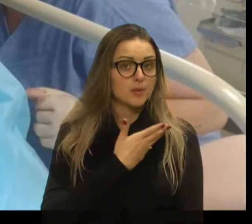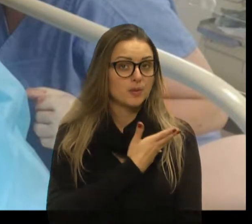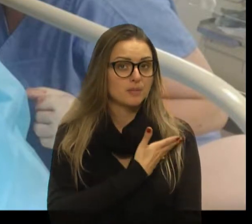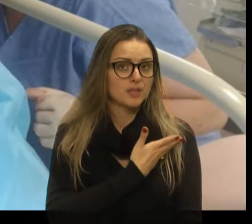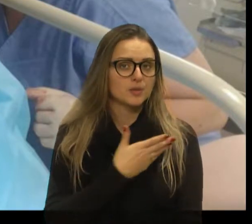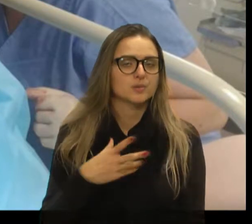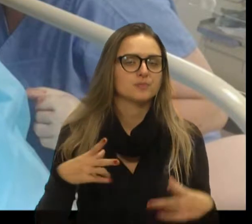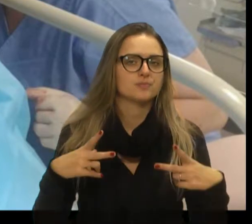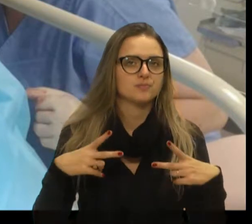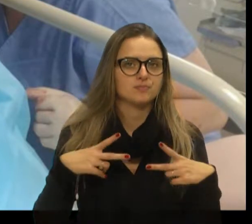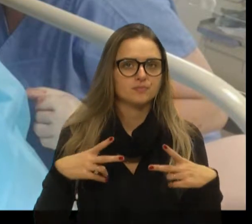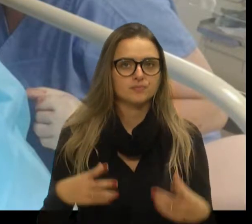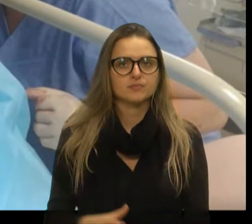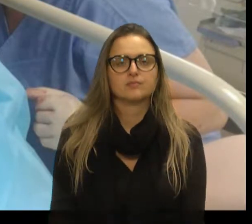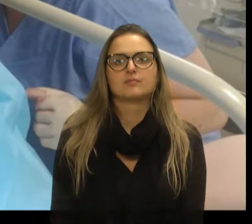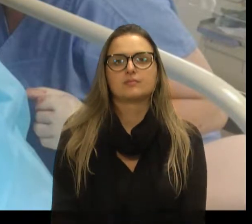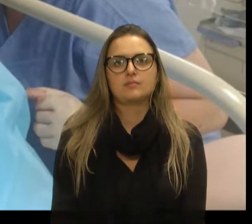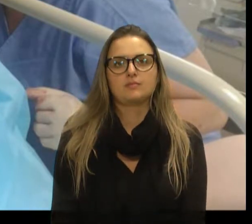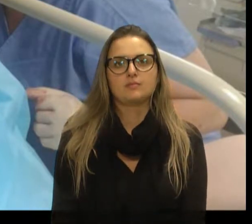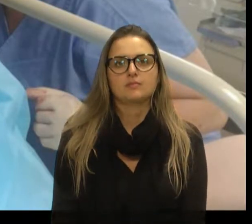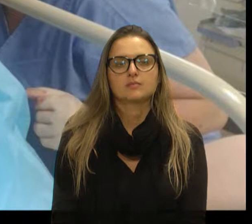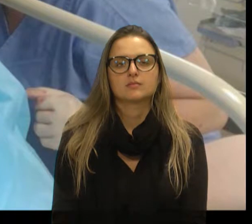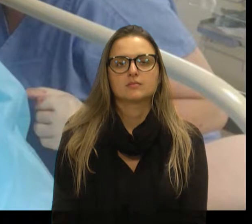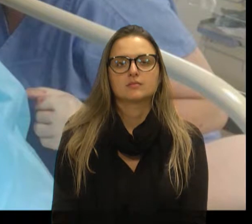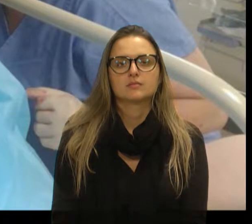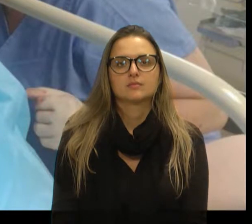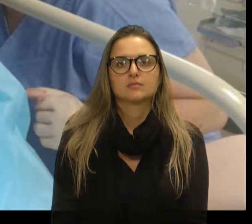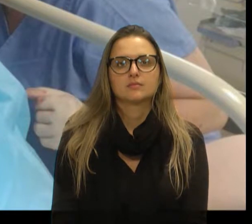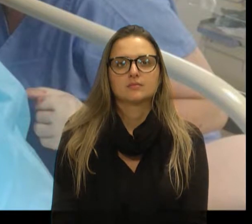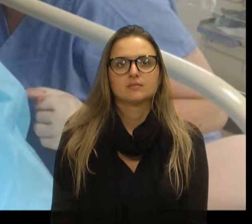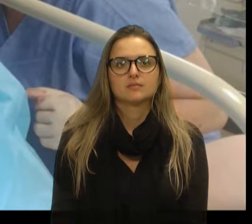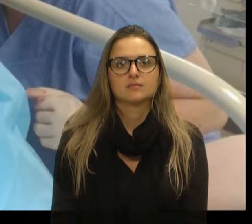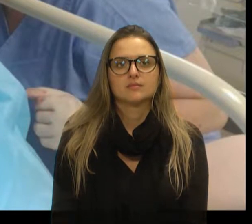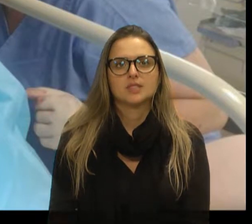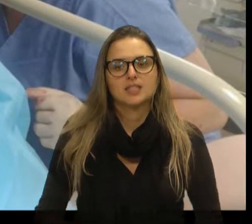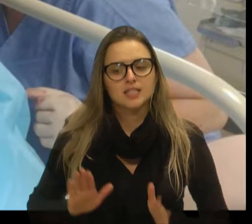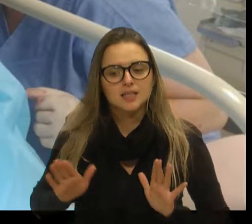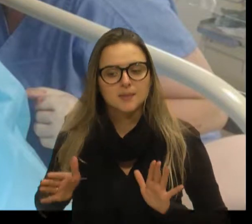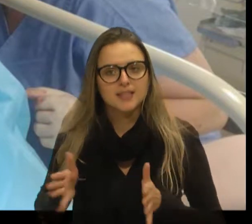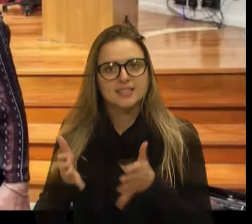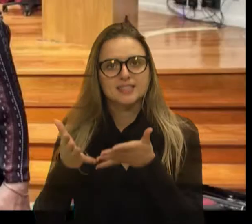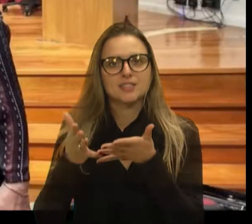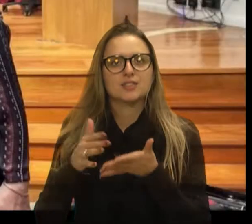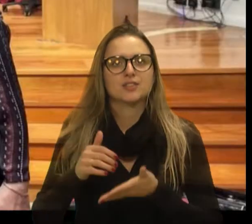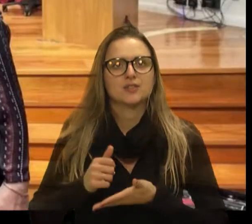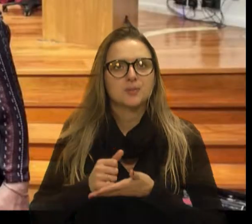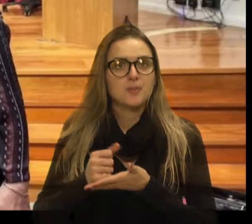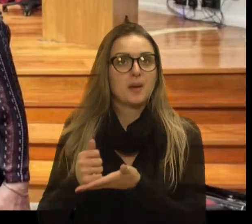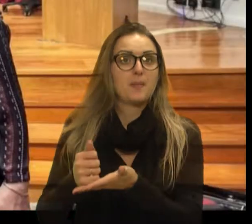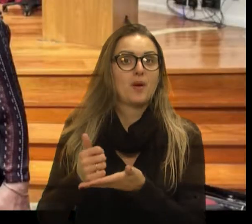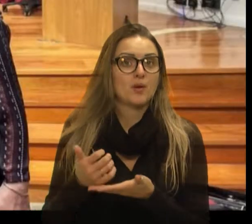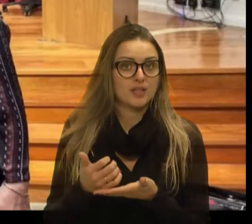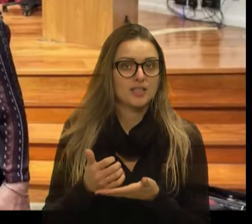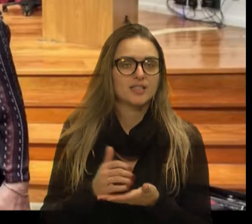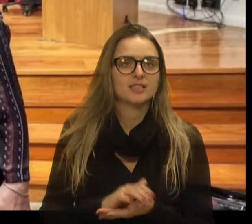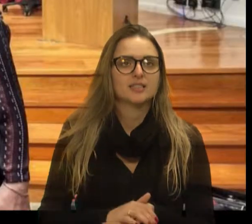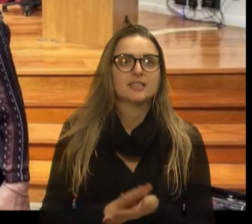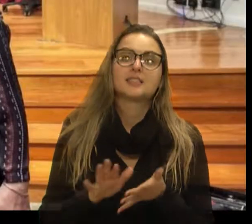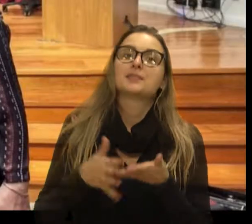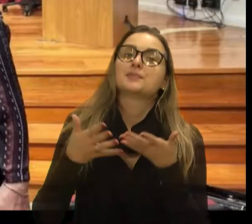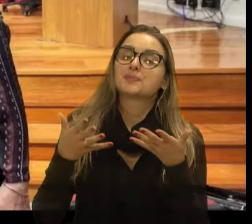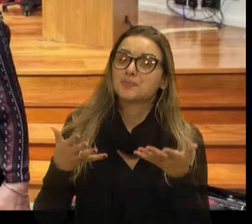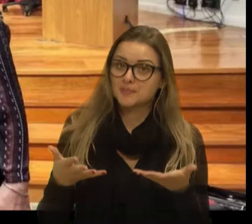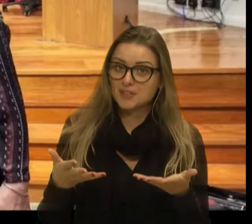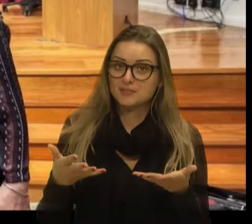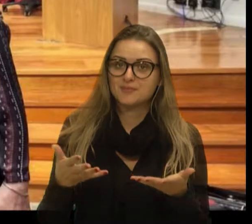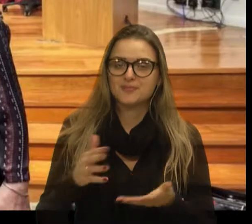e que muito me incentiva também, me apoia. Enfim, eu acho